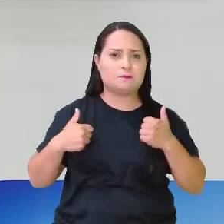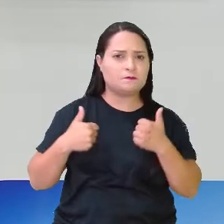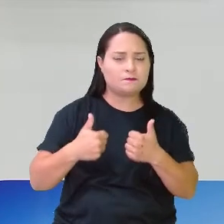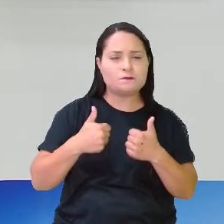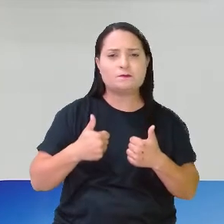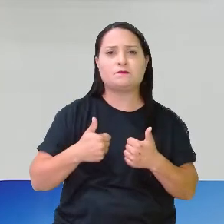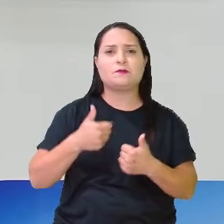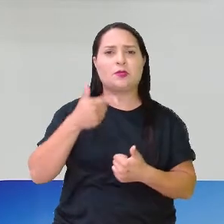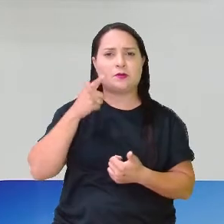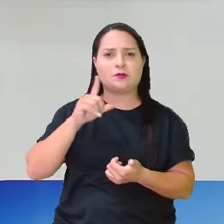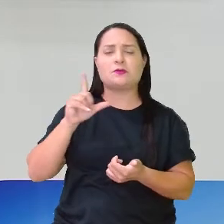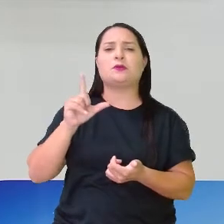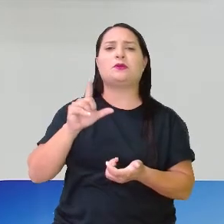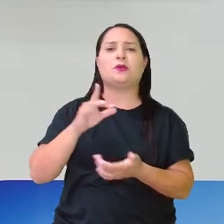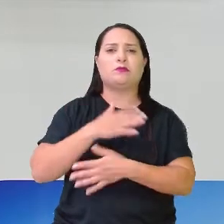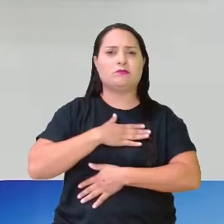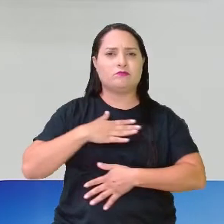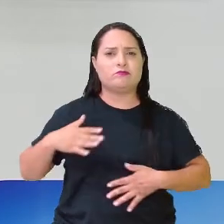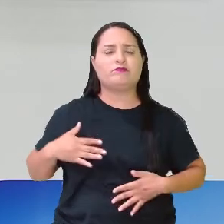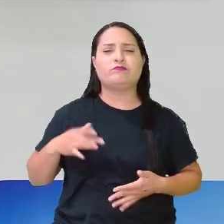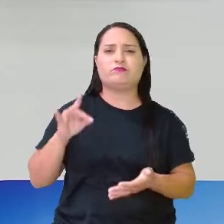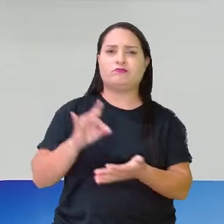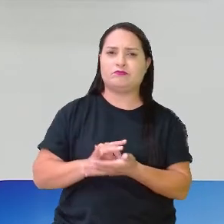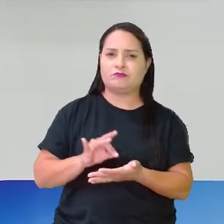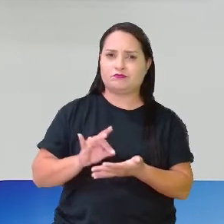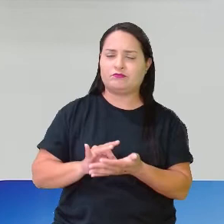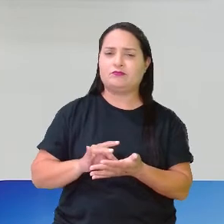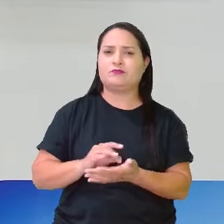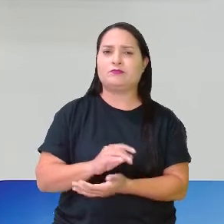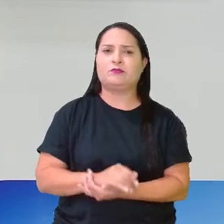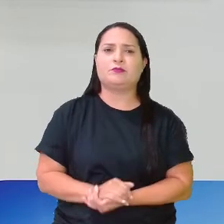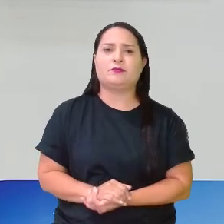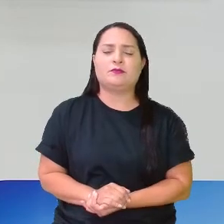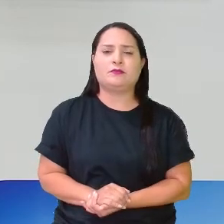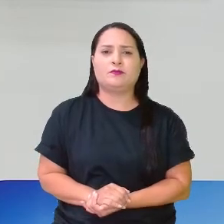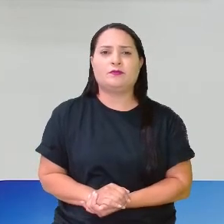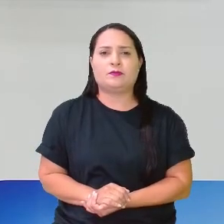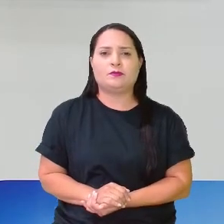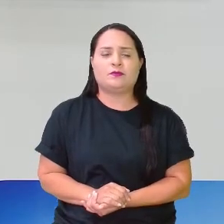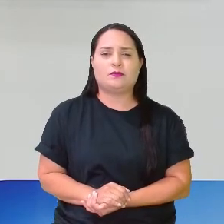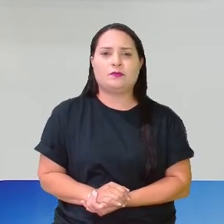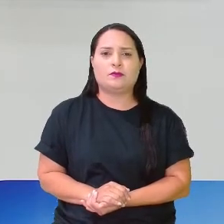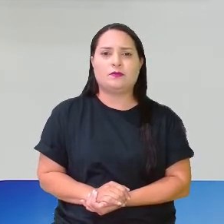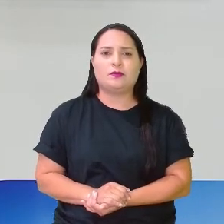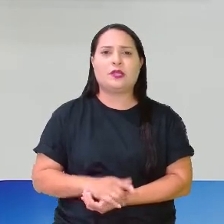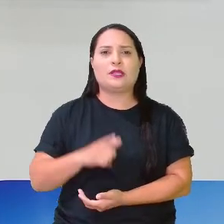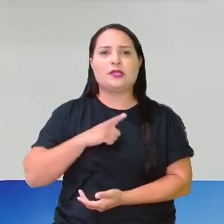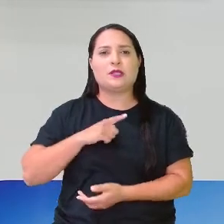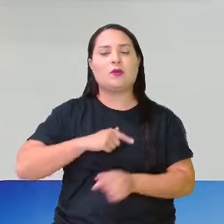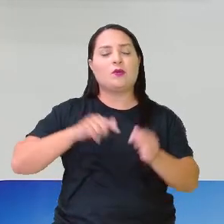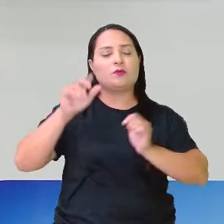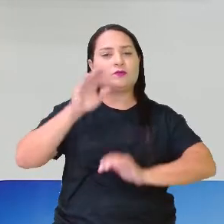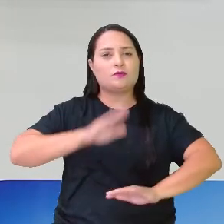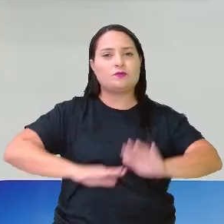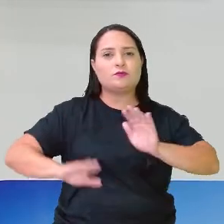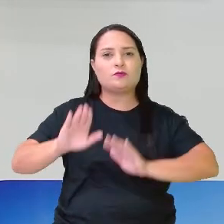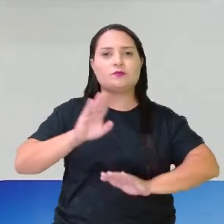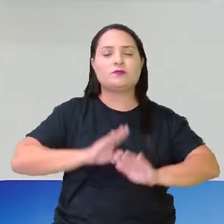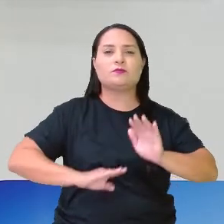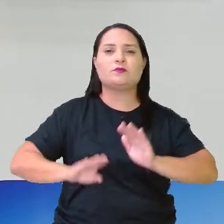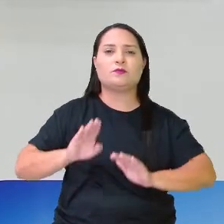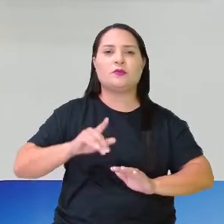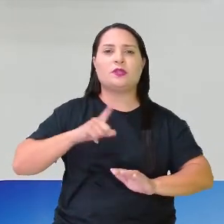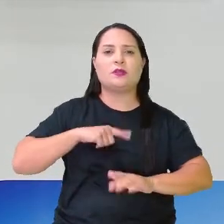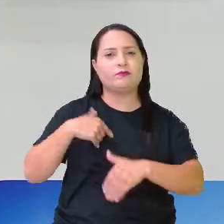né, aí a estrutura corporal. Então, para que a gente faça essa manutenção e tenha sempre um